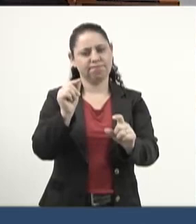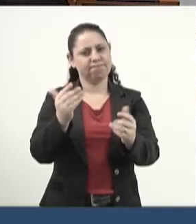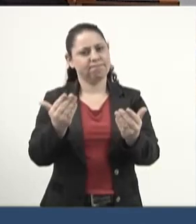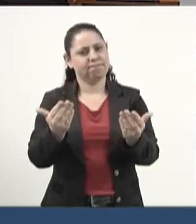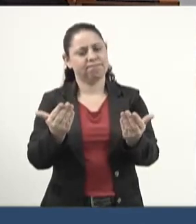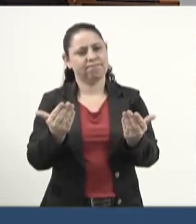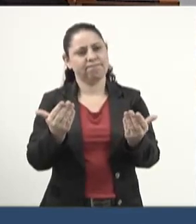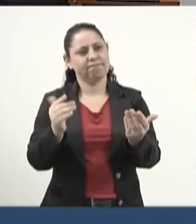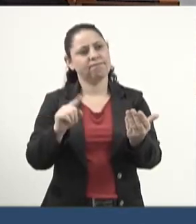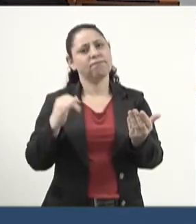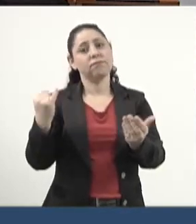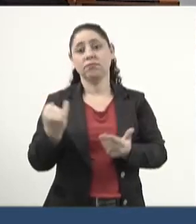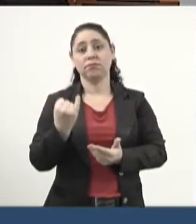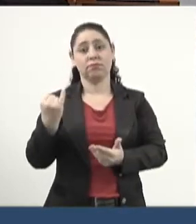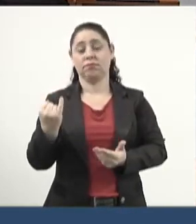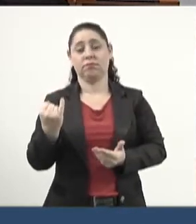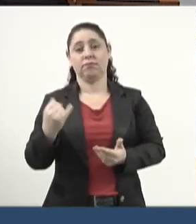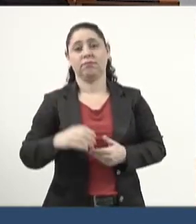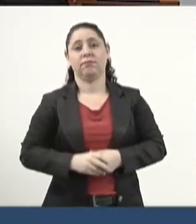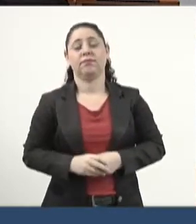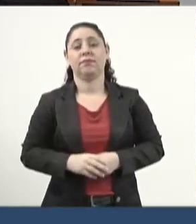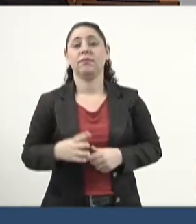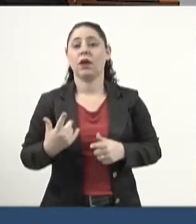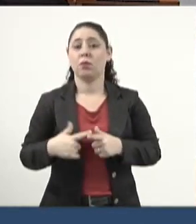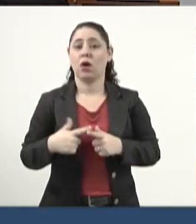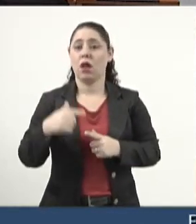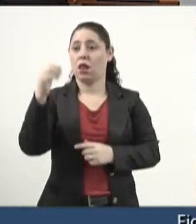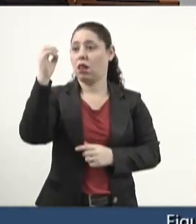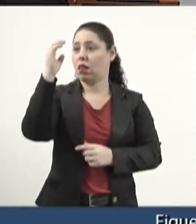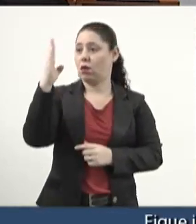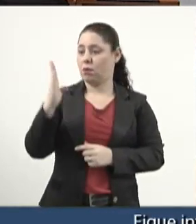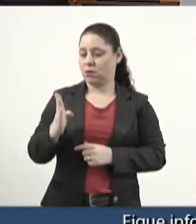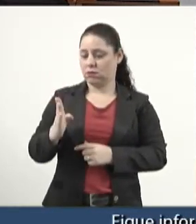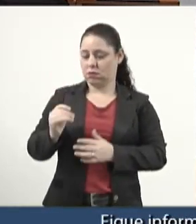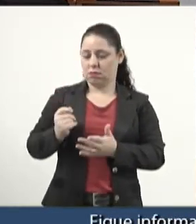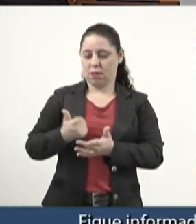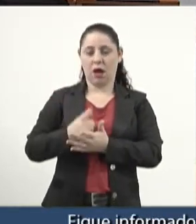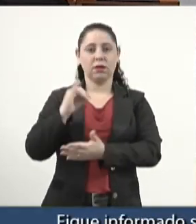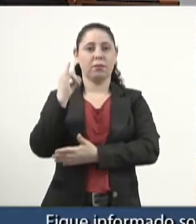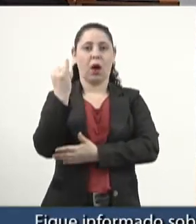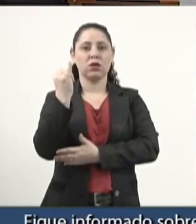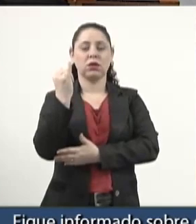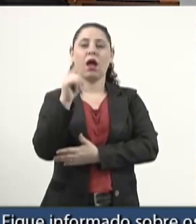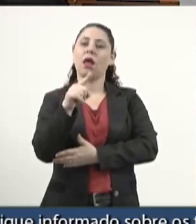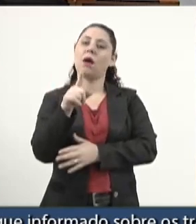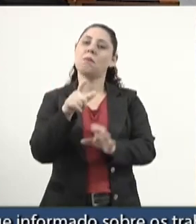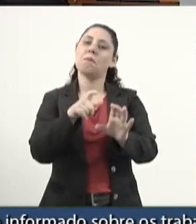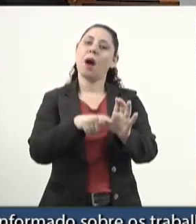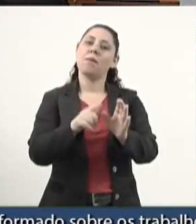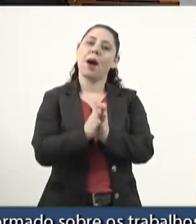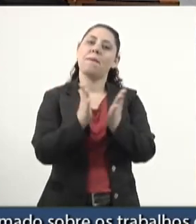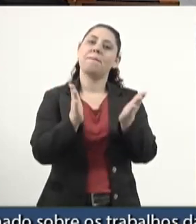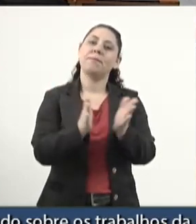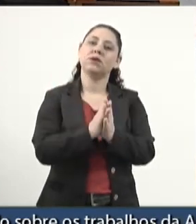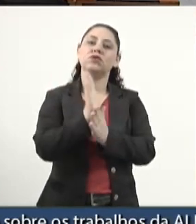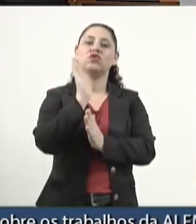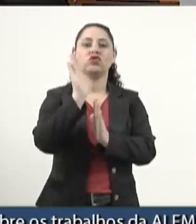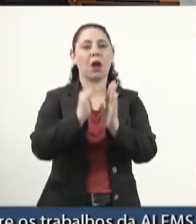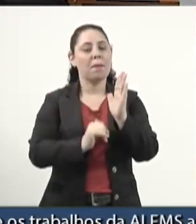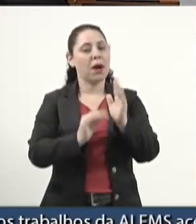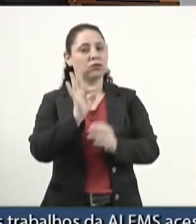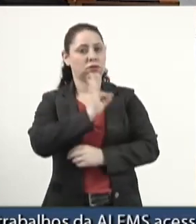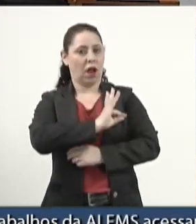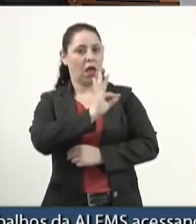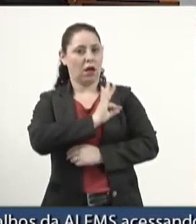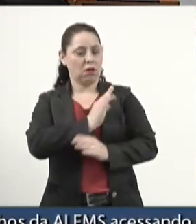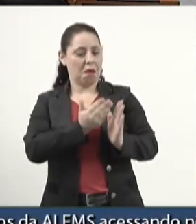algo extremamente importante, porque no Brasil, quem paga imposto é o pobre, que já desconta no seu